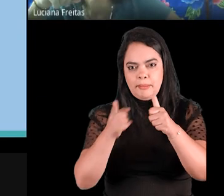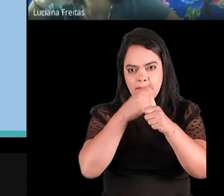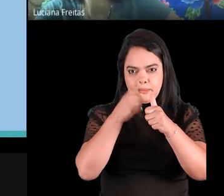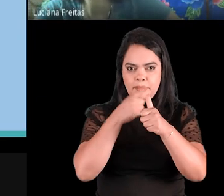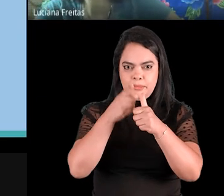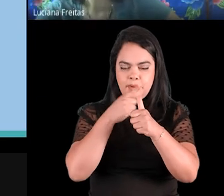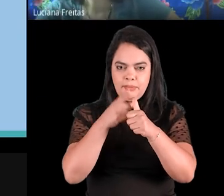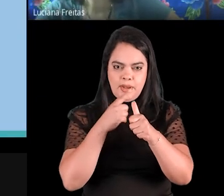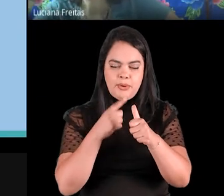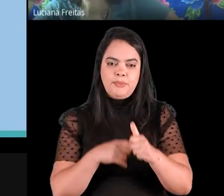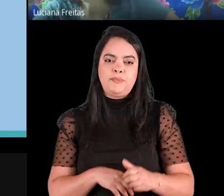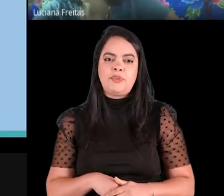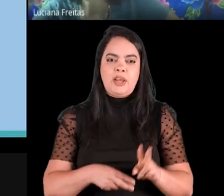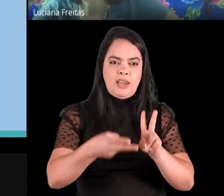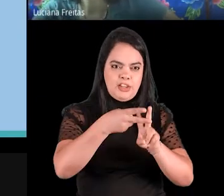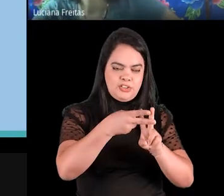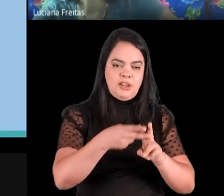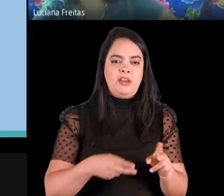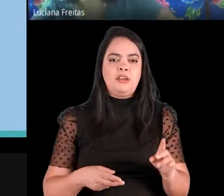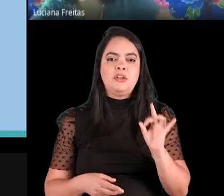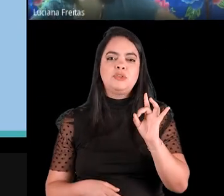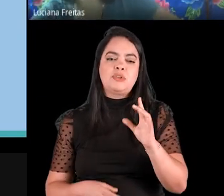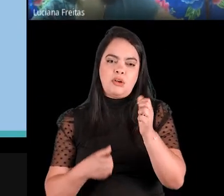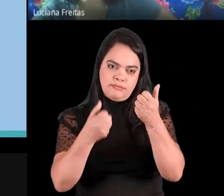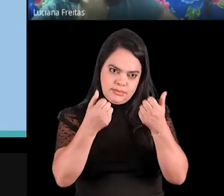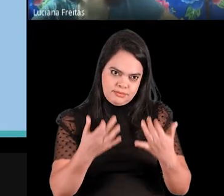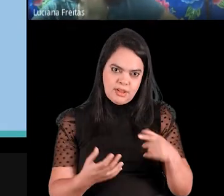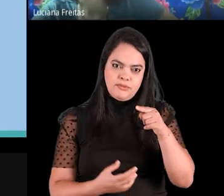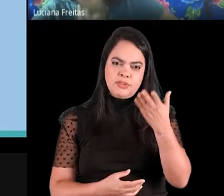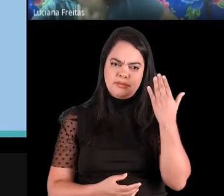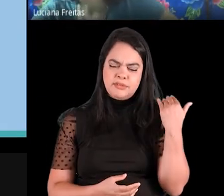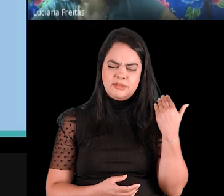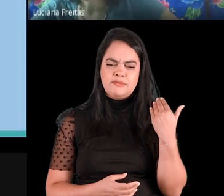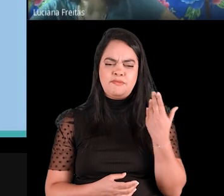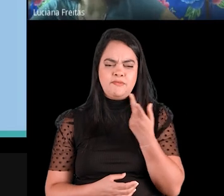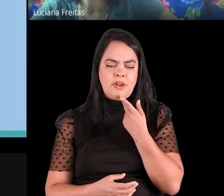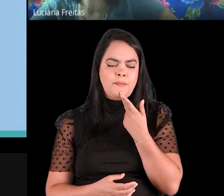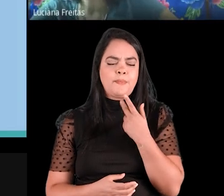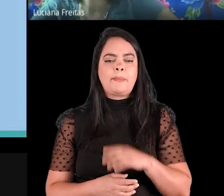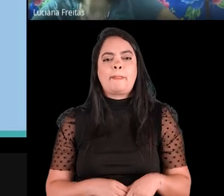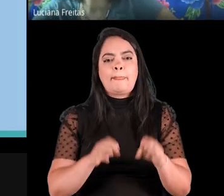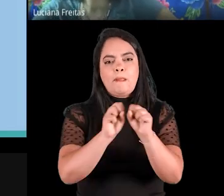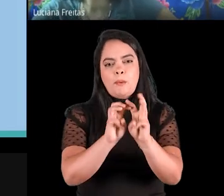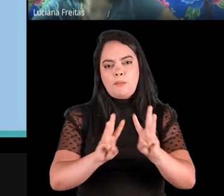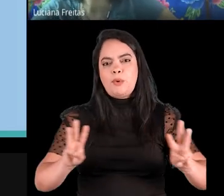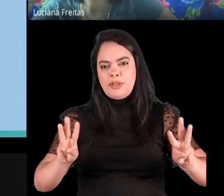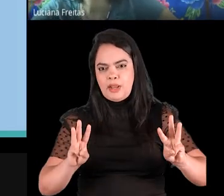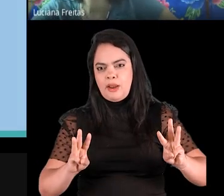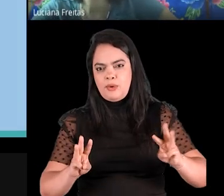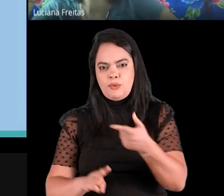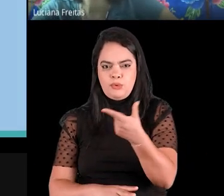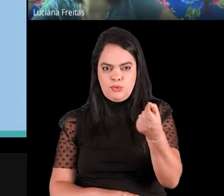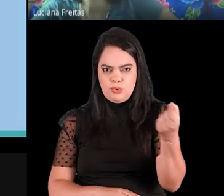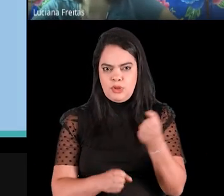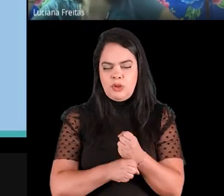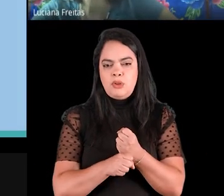da hashtag, eu queria só fazer um comentário, quando você lá atrás você falou alguma coisa, é que no portal do Bicentenário, a gente